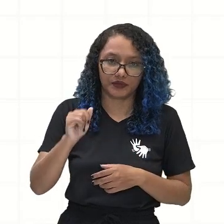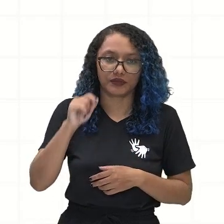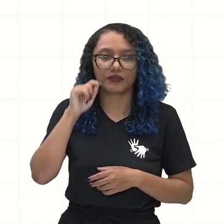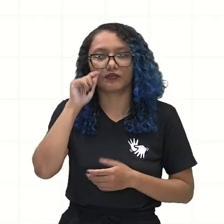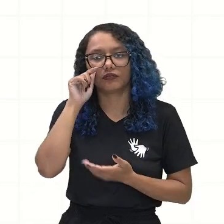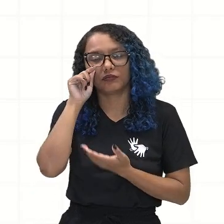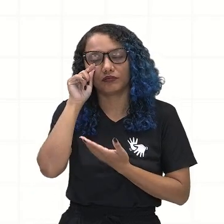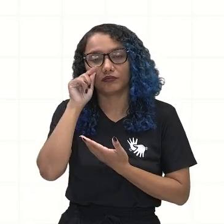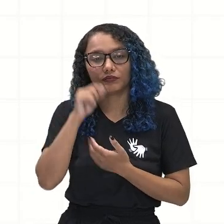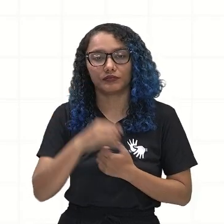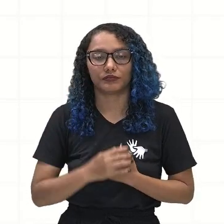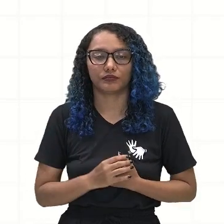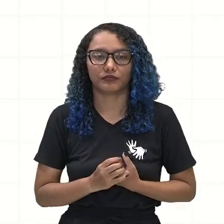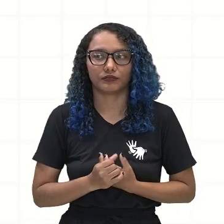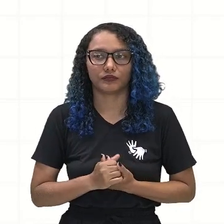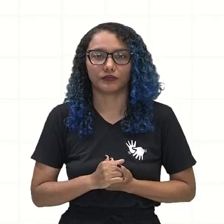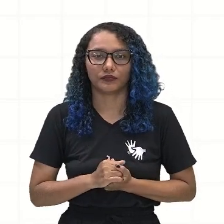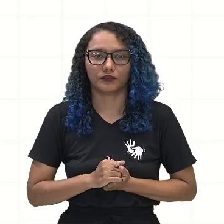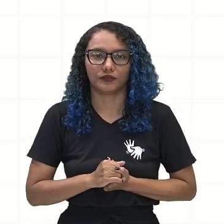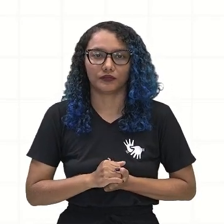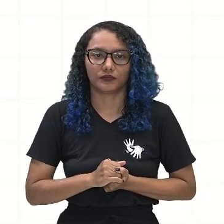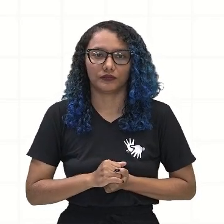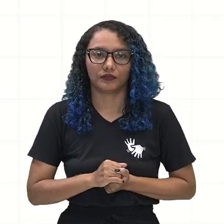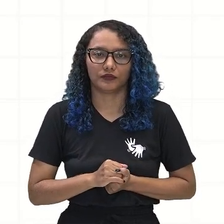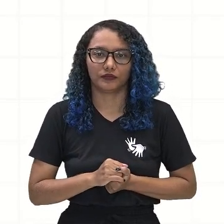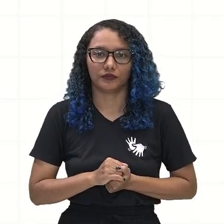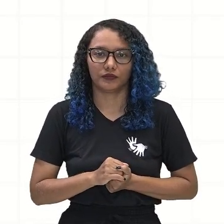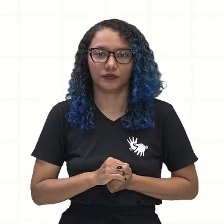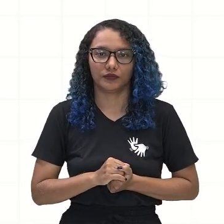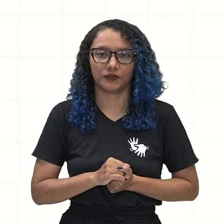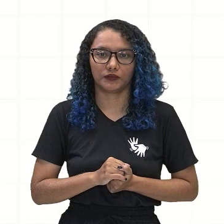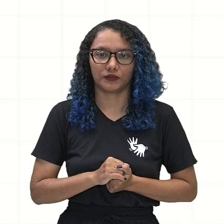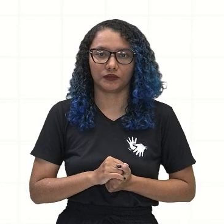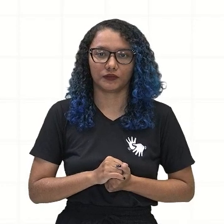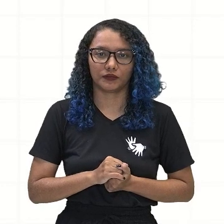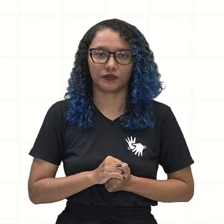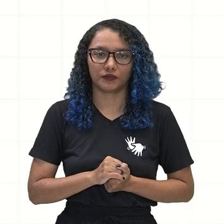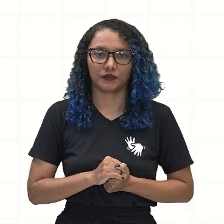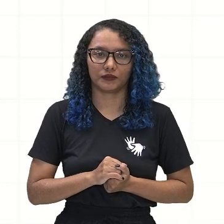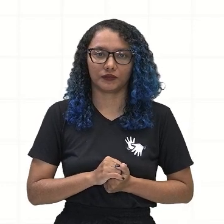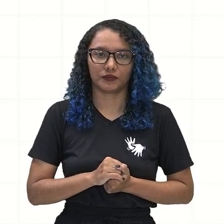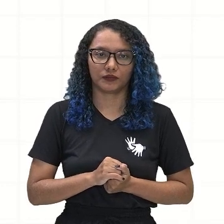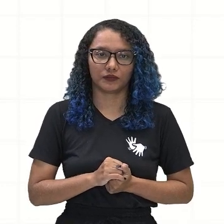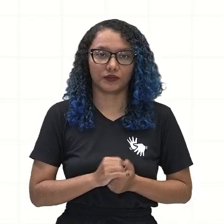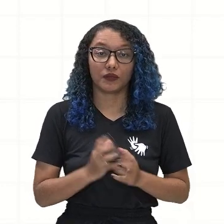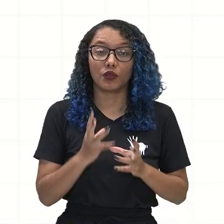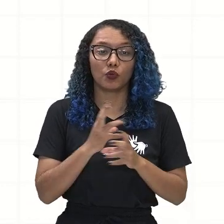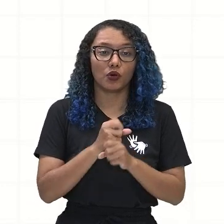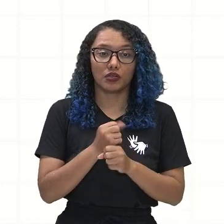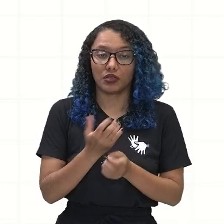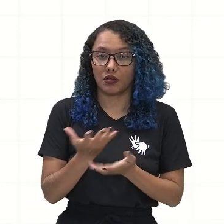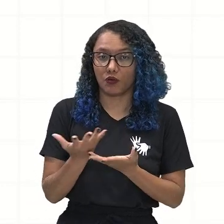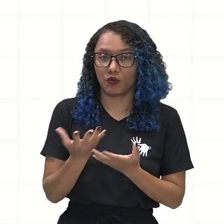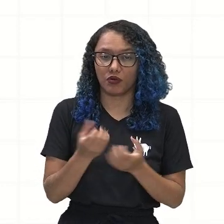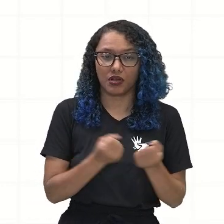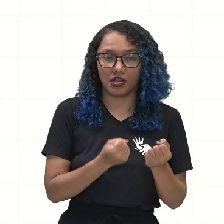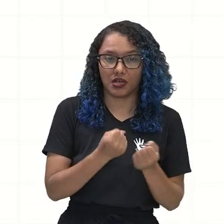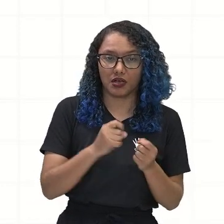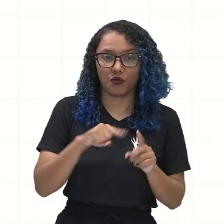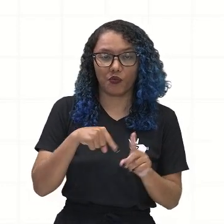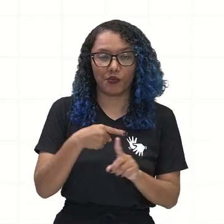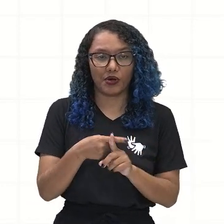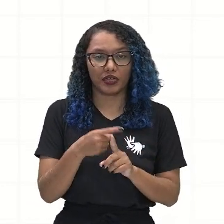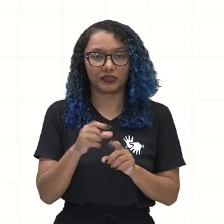motocicletas. Muito bem, olha só, é o primeiro ponto. Total, pessoal, disso. Total,